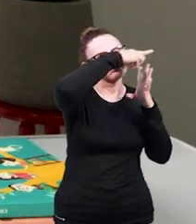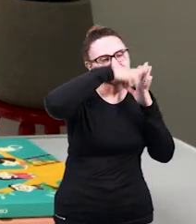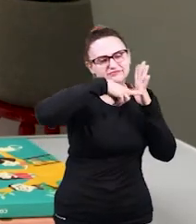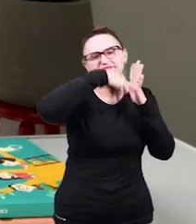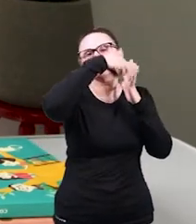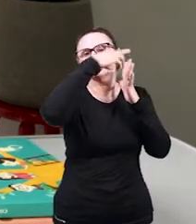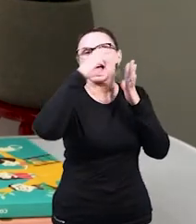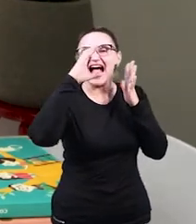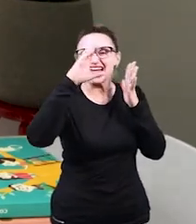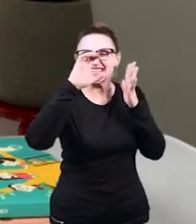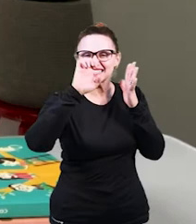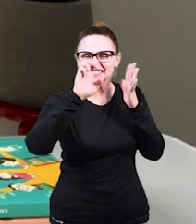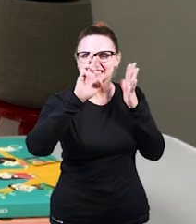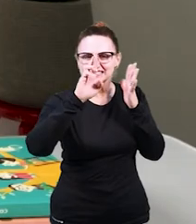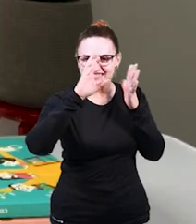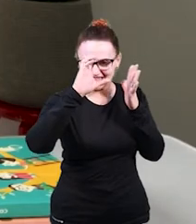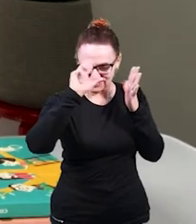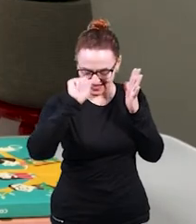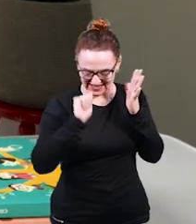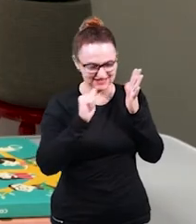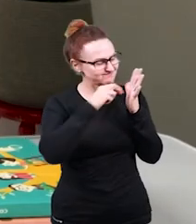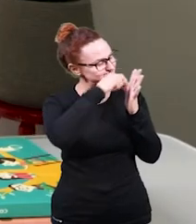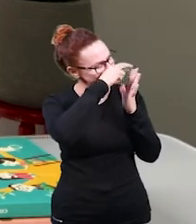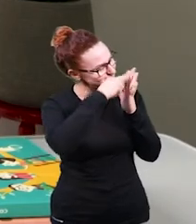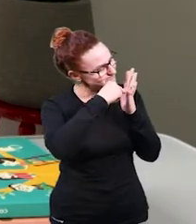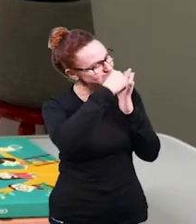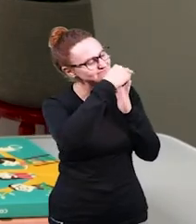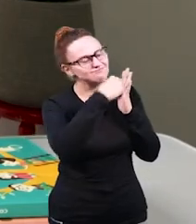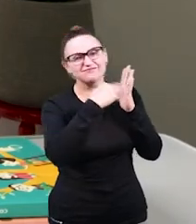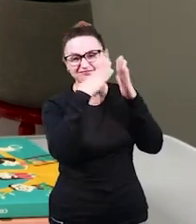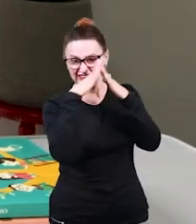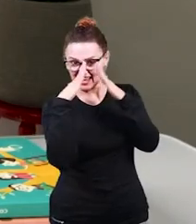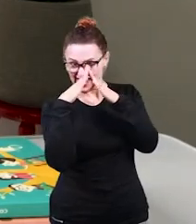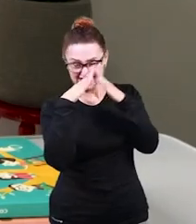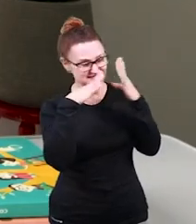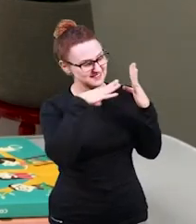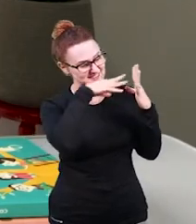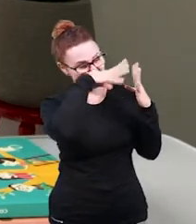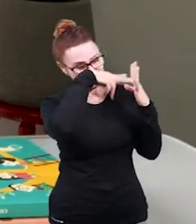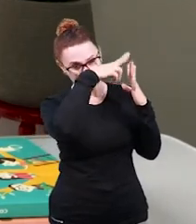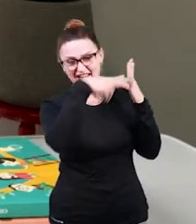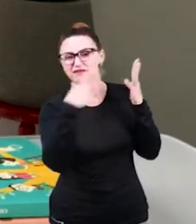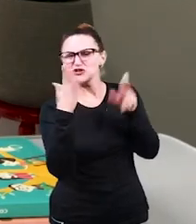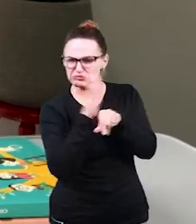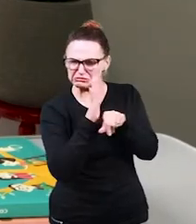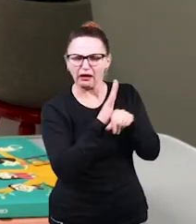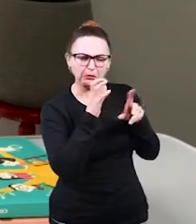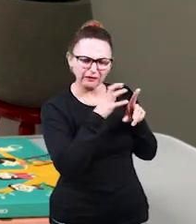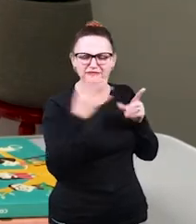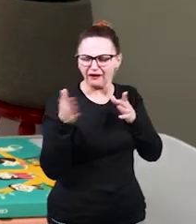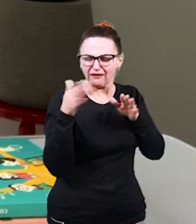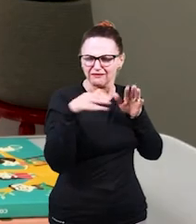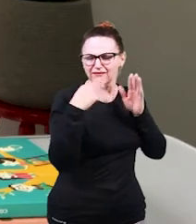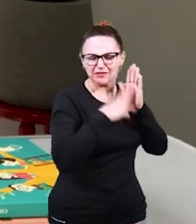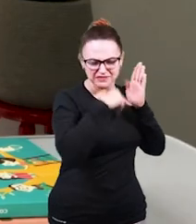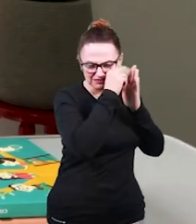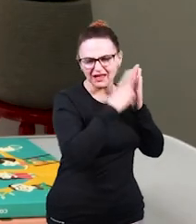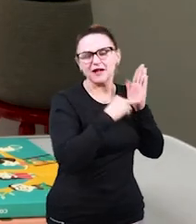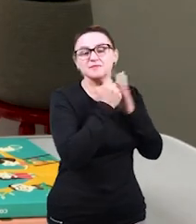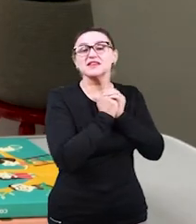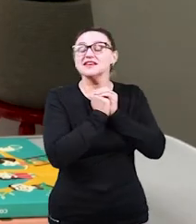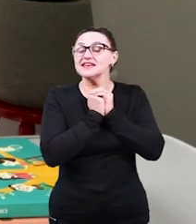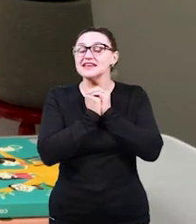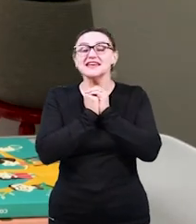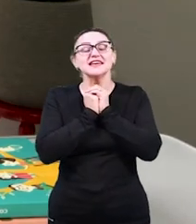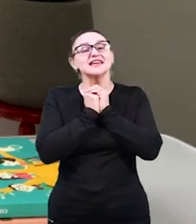cerca, começam a disputar, e aí ele começa a cobrar dos meninos para que os meninos pintem a cerca para ele. Então, além de receber o